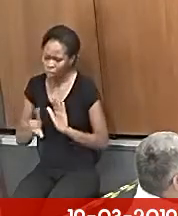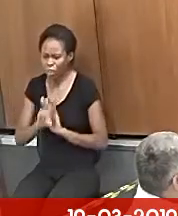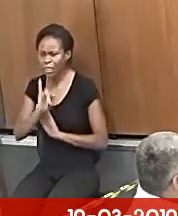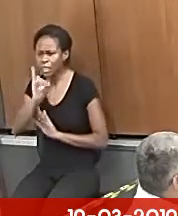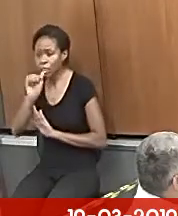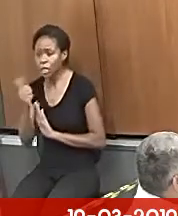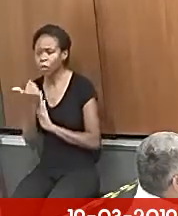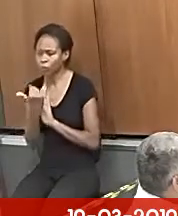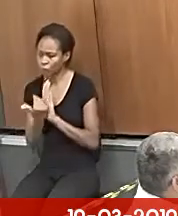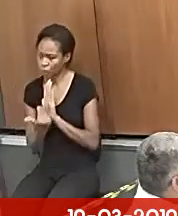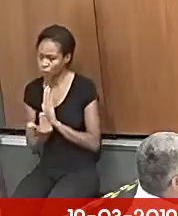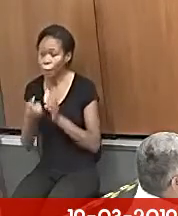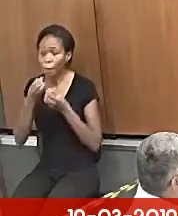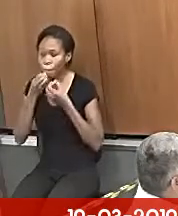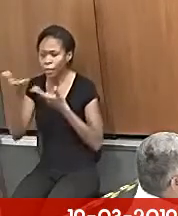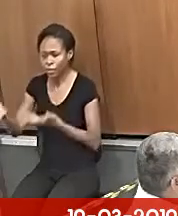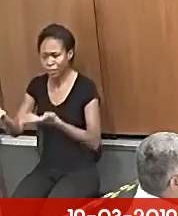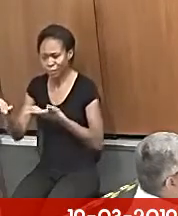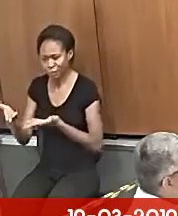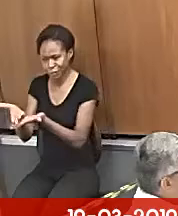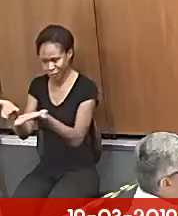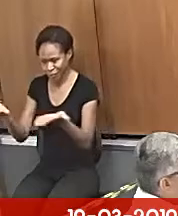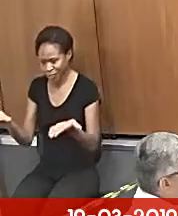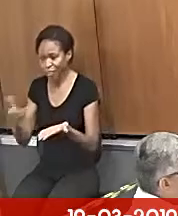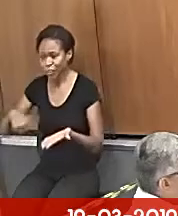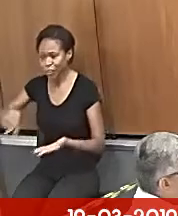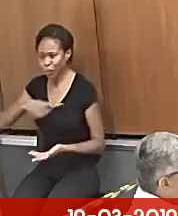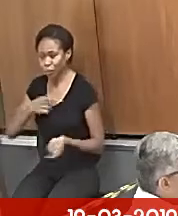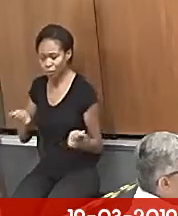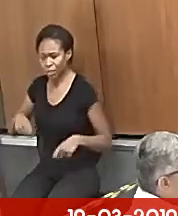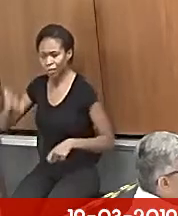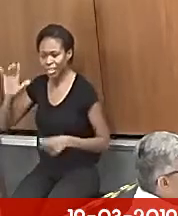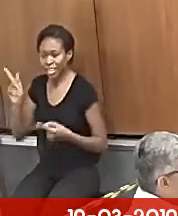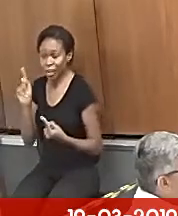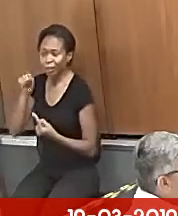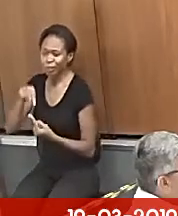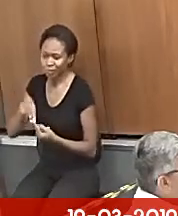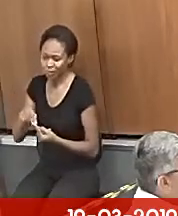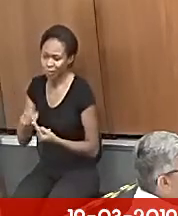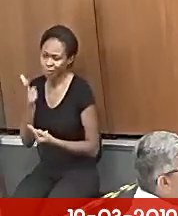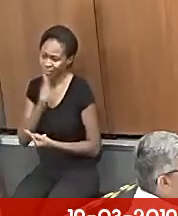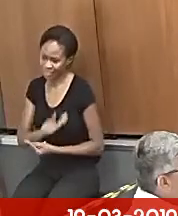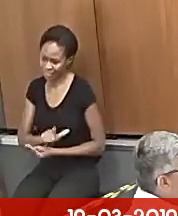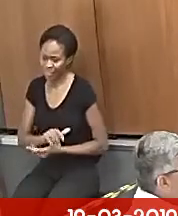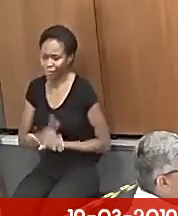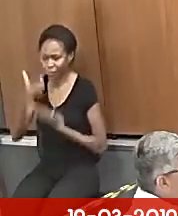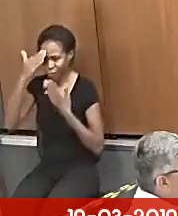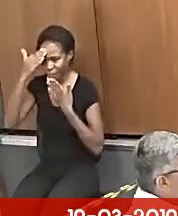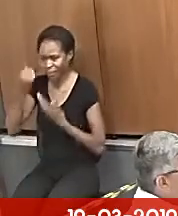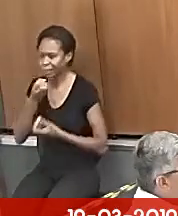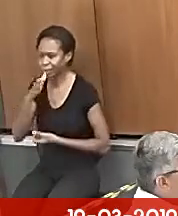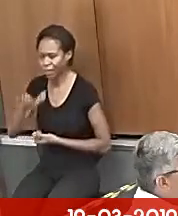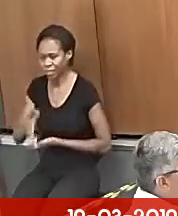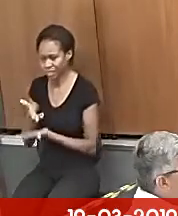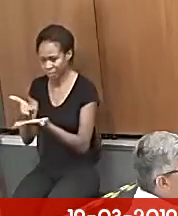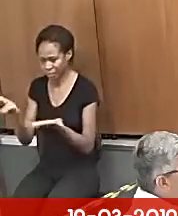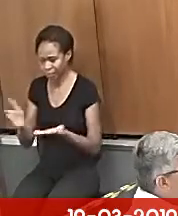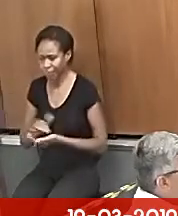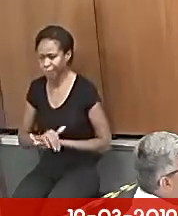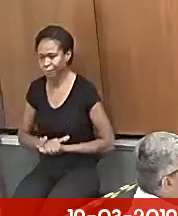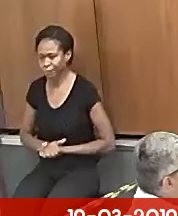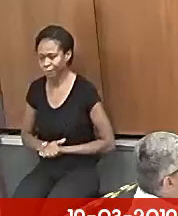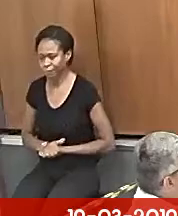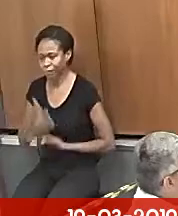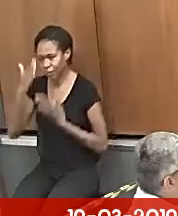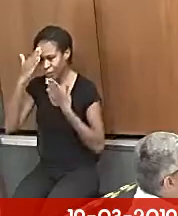trabalhos sejam bem-vindos que nós alcançamos os objetivos esperados boa tarde a todos obrigado obrigado deputado duarte peixe